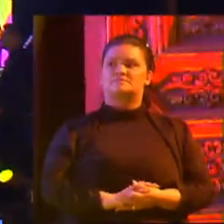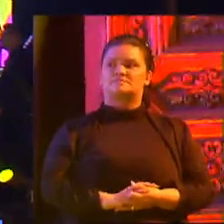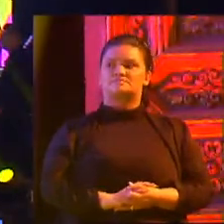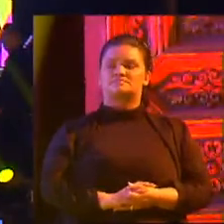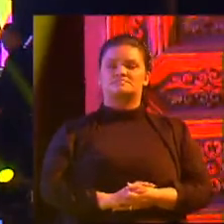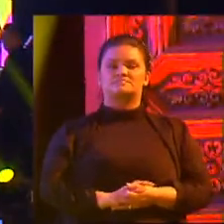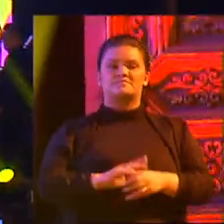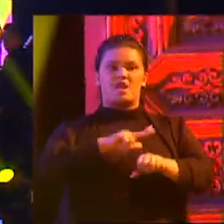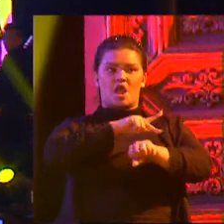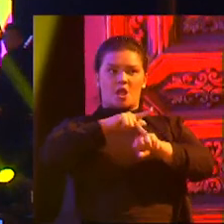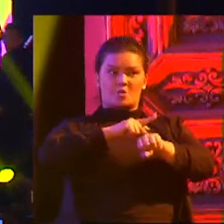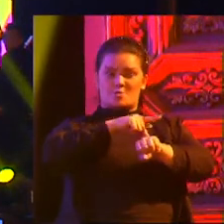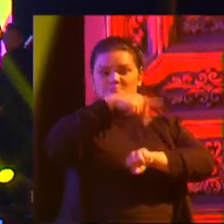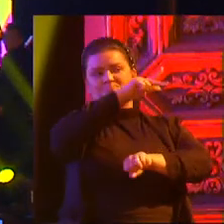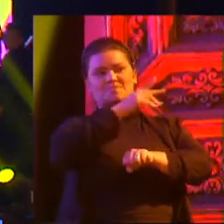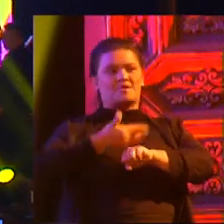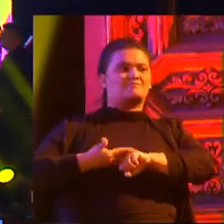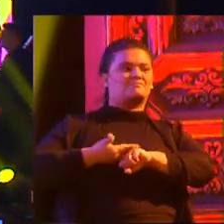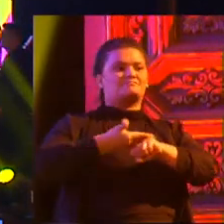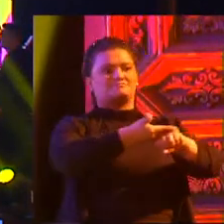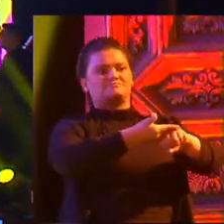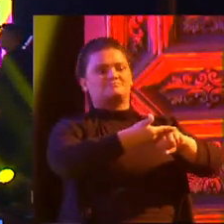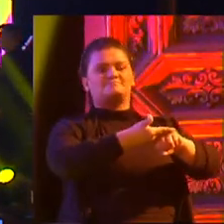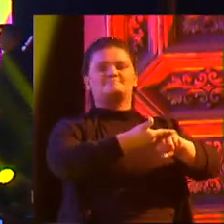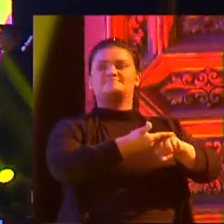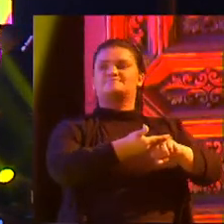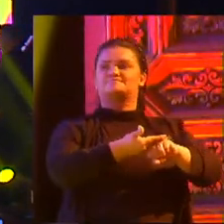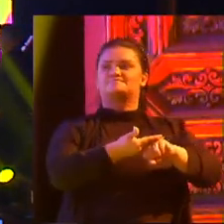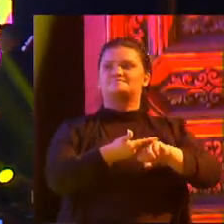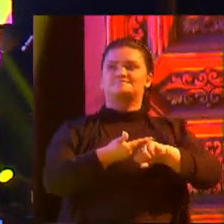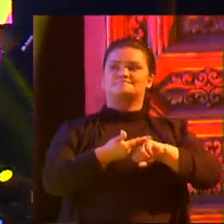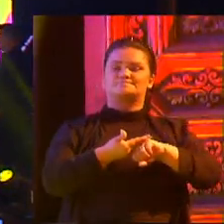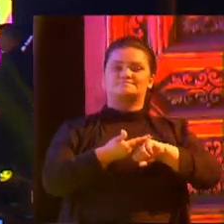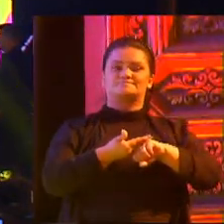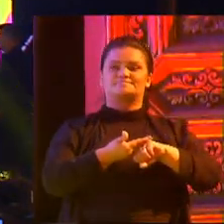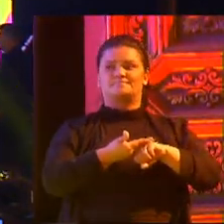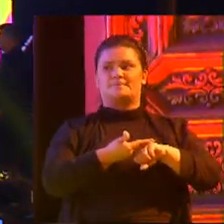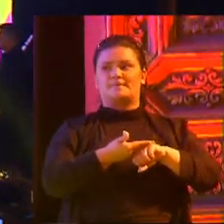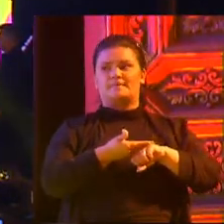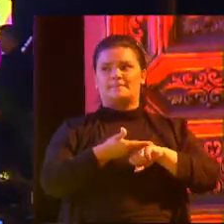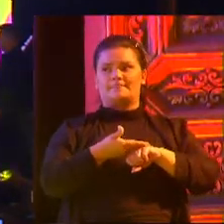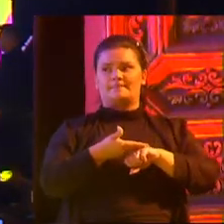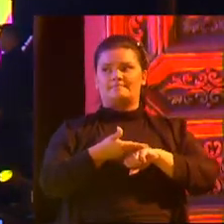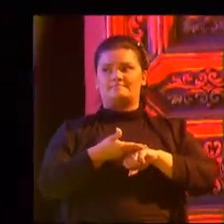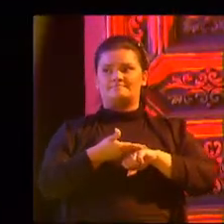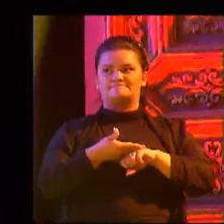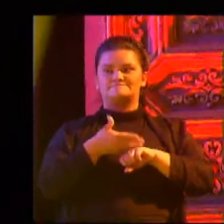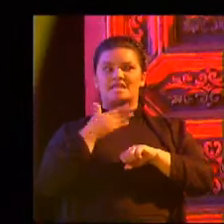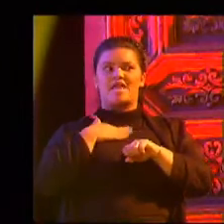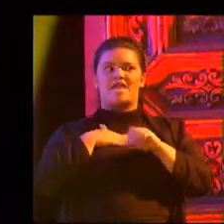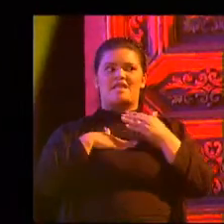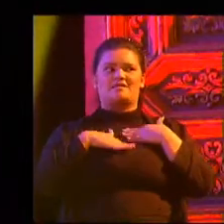E o prêmio de melhor intérprete na categoria pop vai para... Eita, gente.